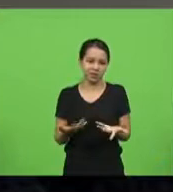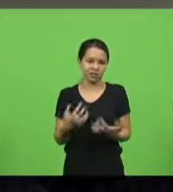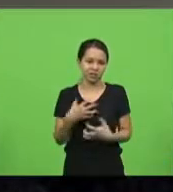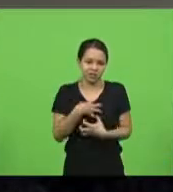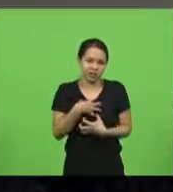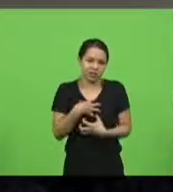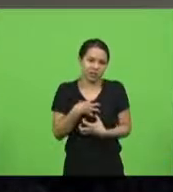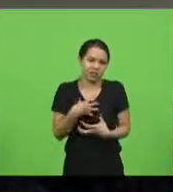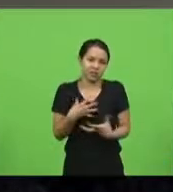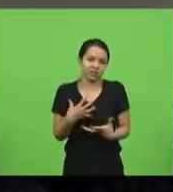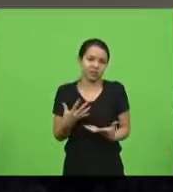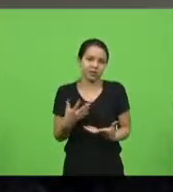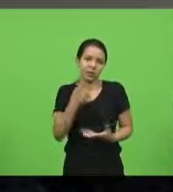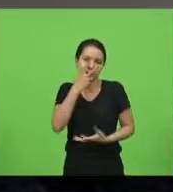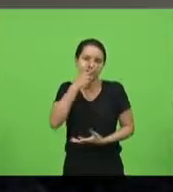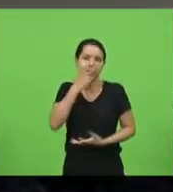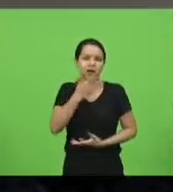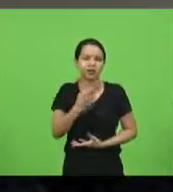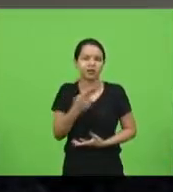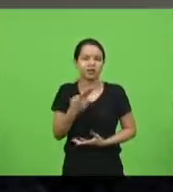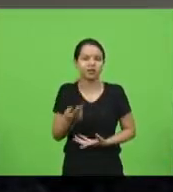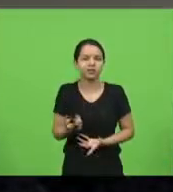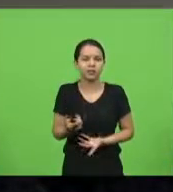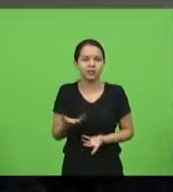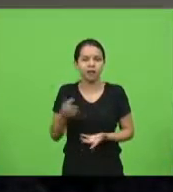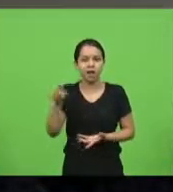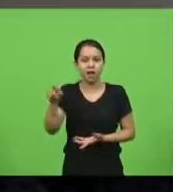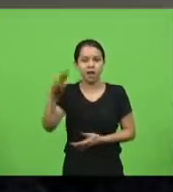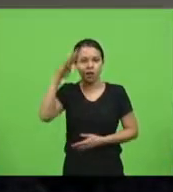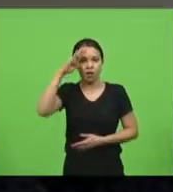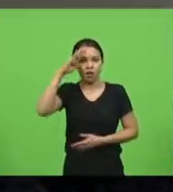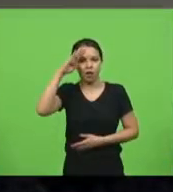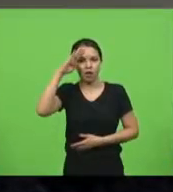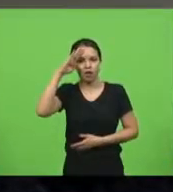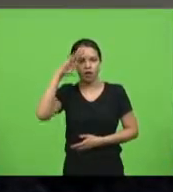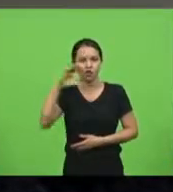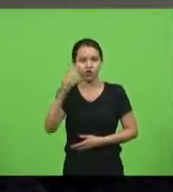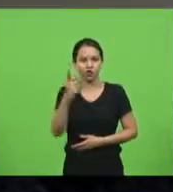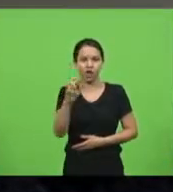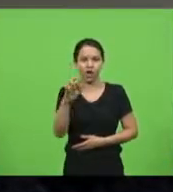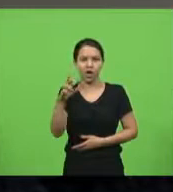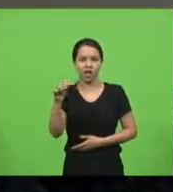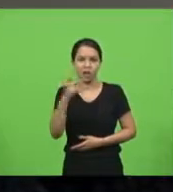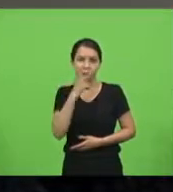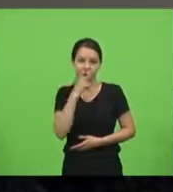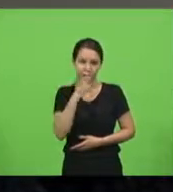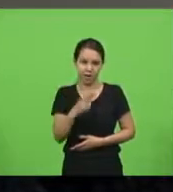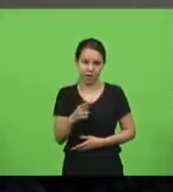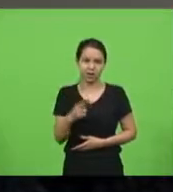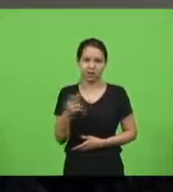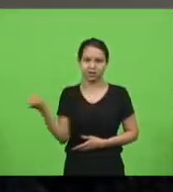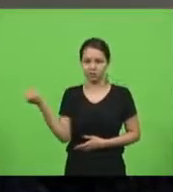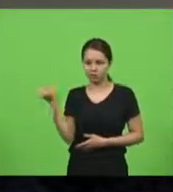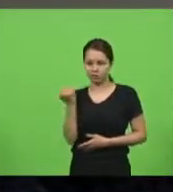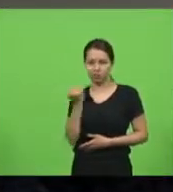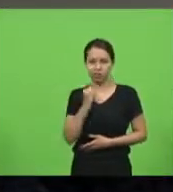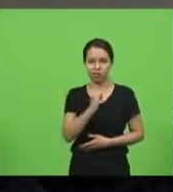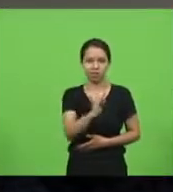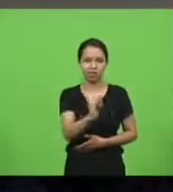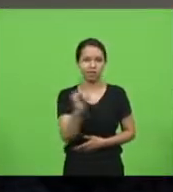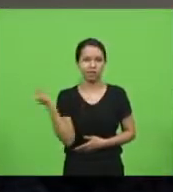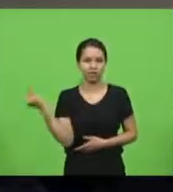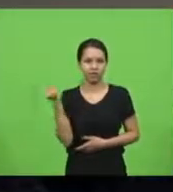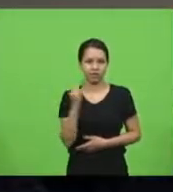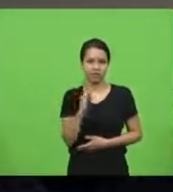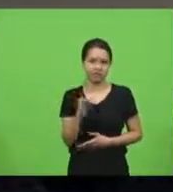governo, que nós colocamos o coronel Charles como um garoto de recado, né, com todo o respeito, não, mas alguém que vai